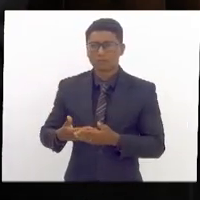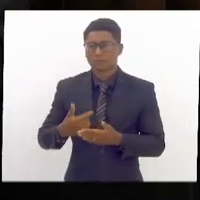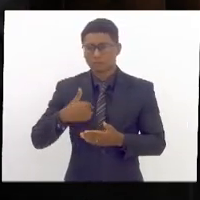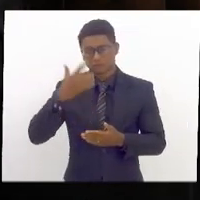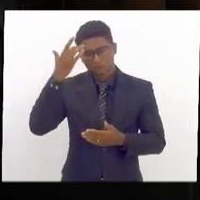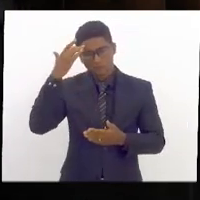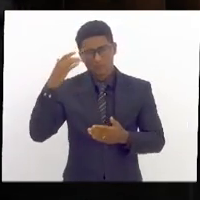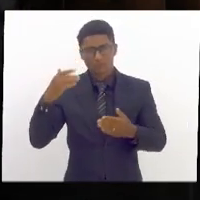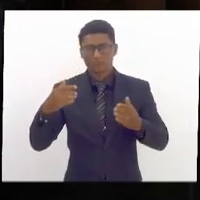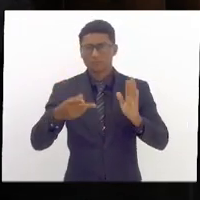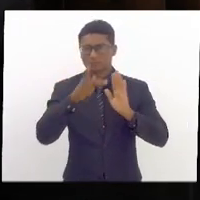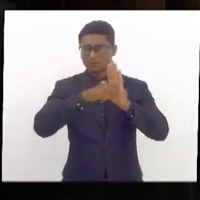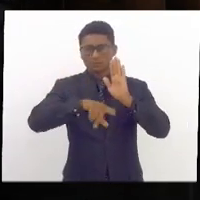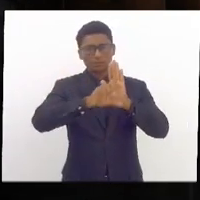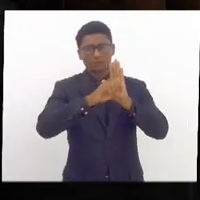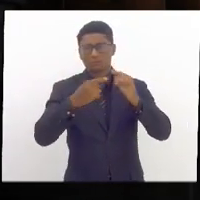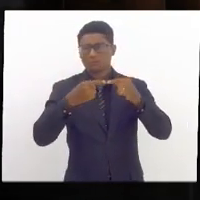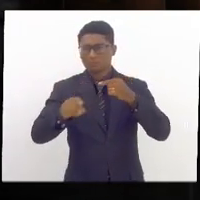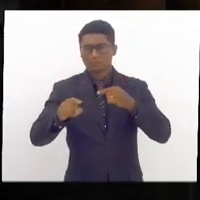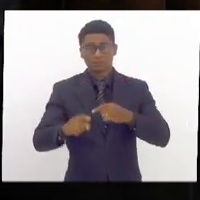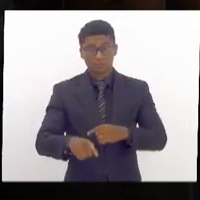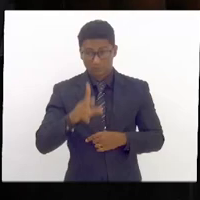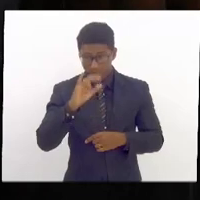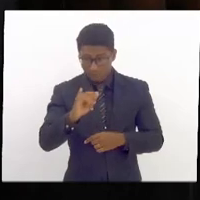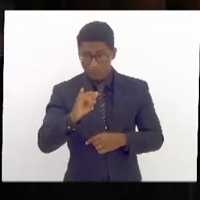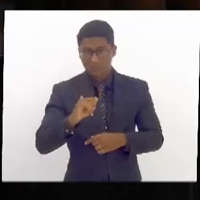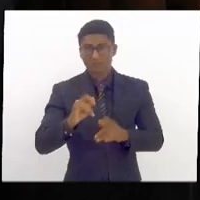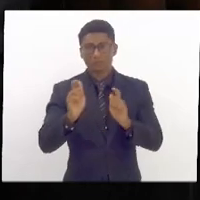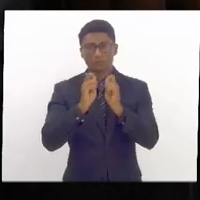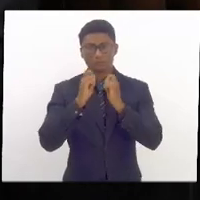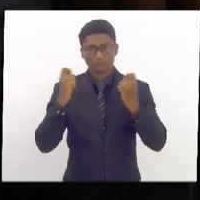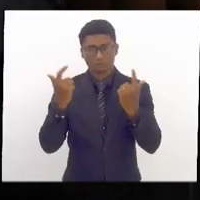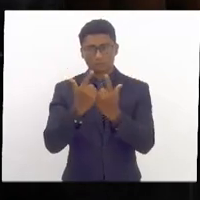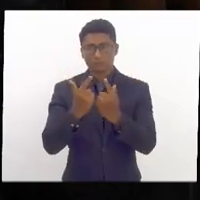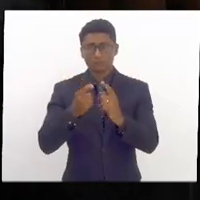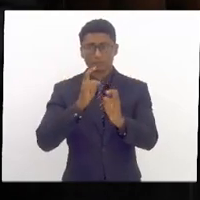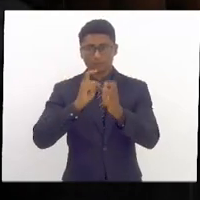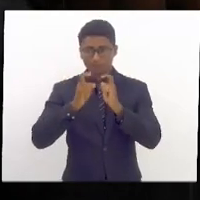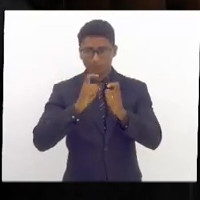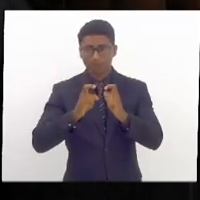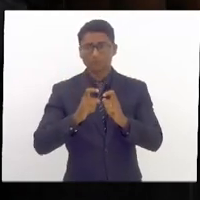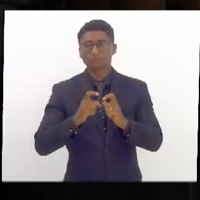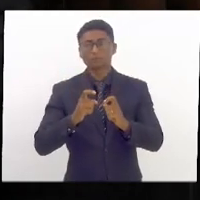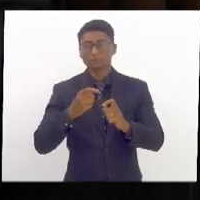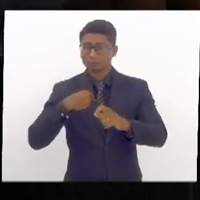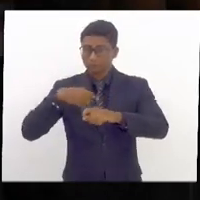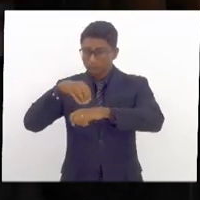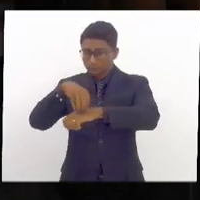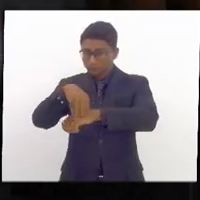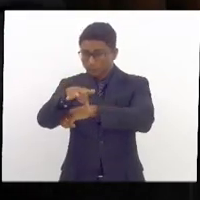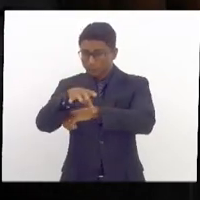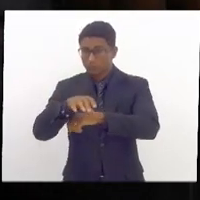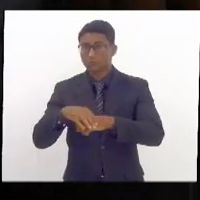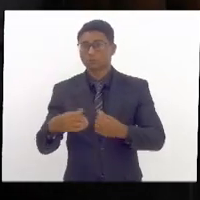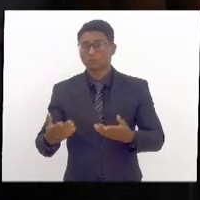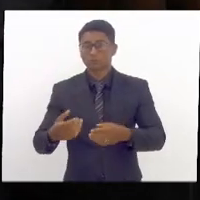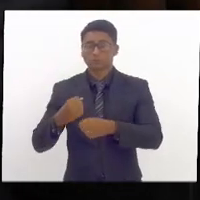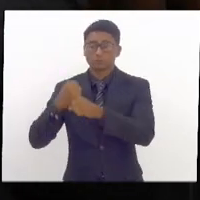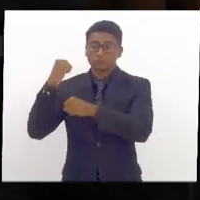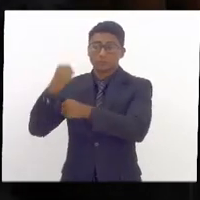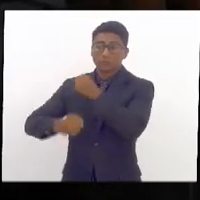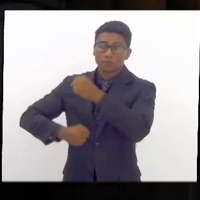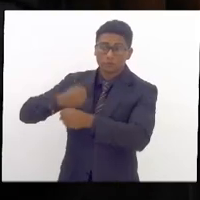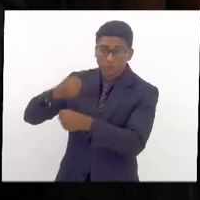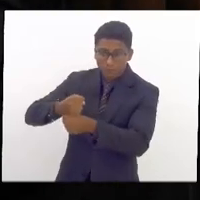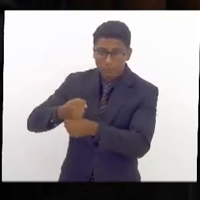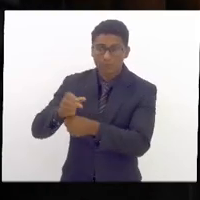dessa matéria. Se a Assembleia Legislativa pretende fazer uma discussão sobre esse tema, eu sugiro que faça uma discussão a partir do novo ciclo legislativo, que vai